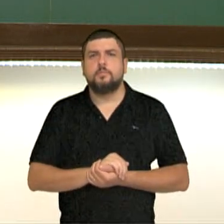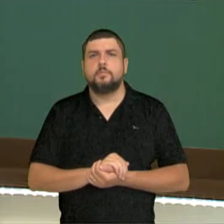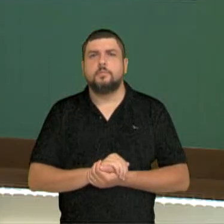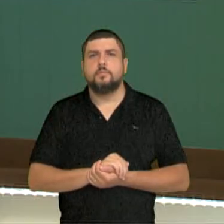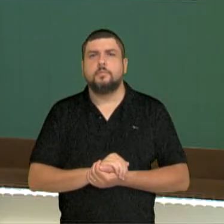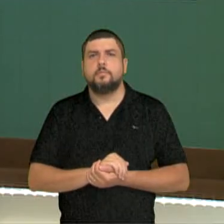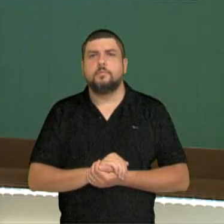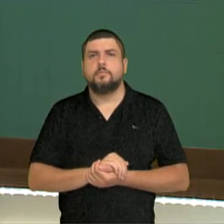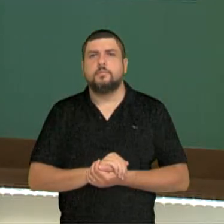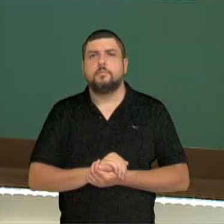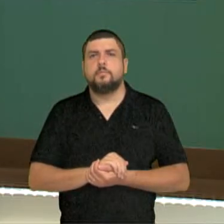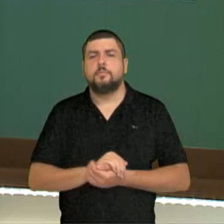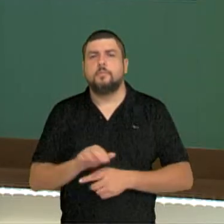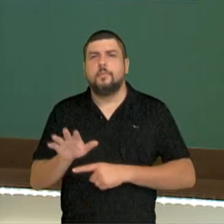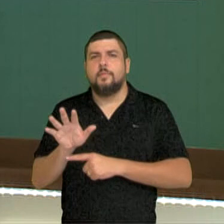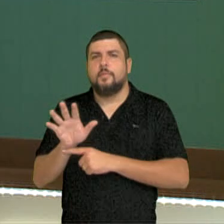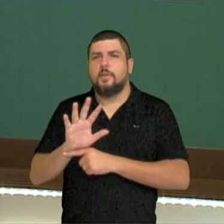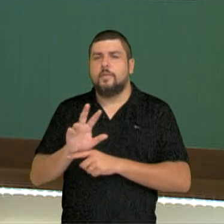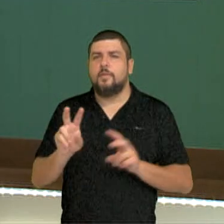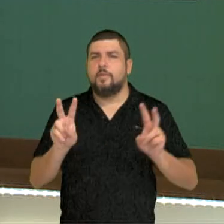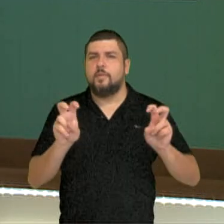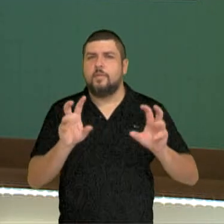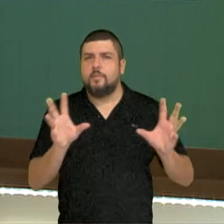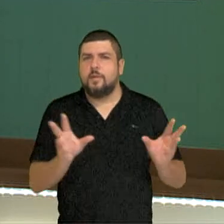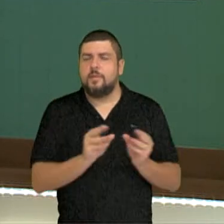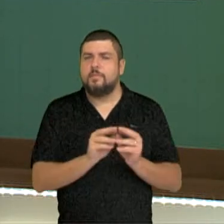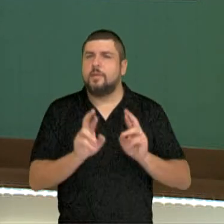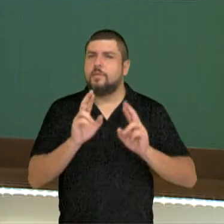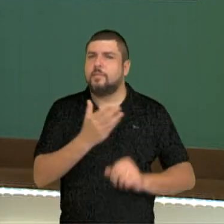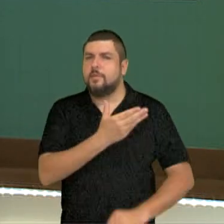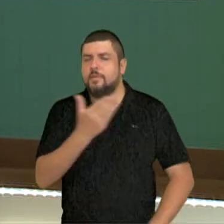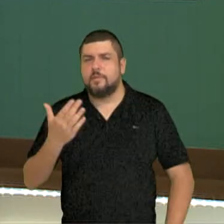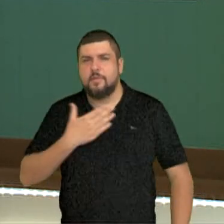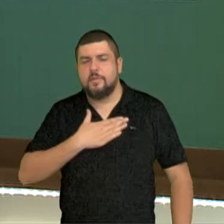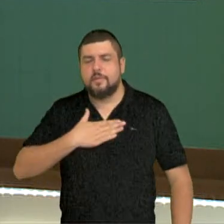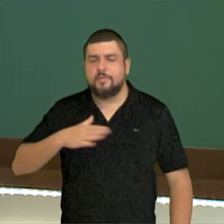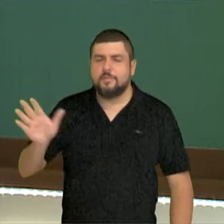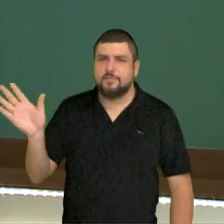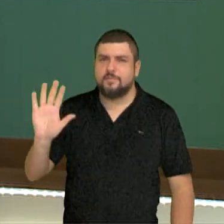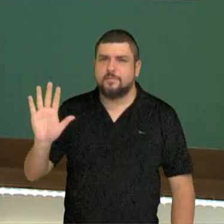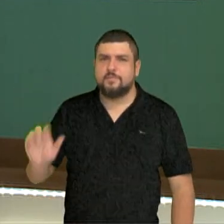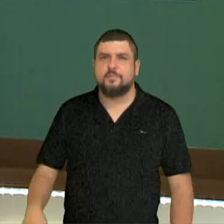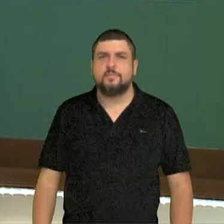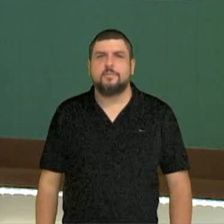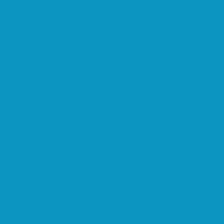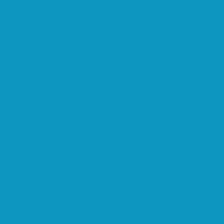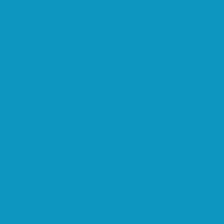Neste vídeo falamos sobre resenha. Espero que vocês tenham gostado e até breve.